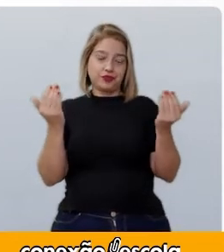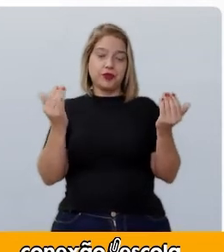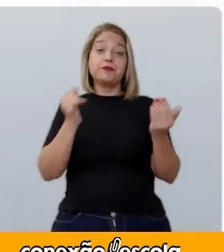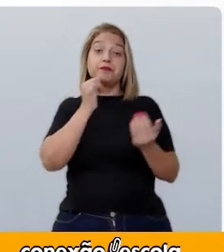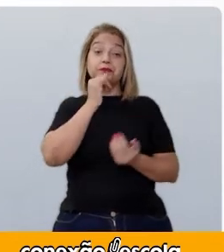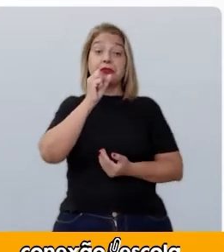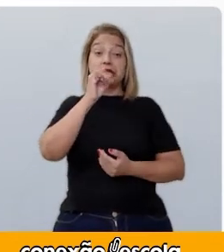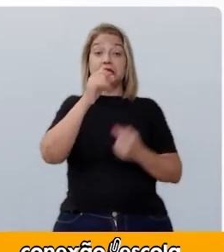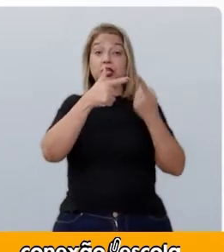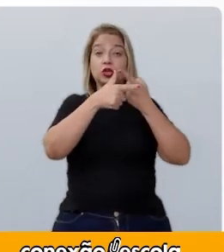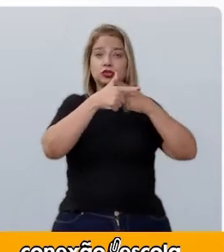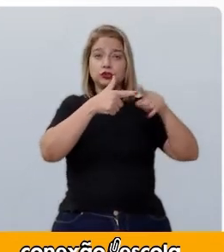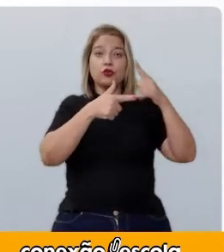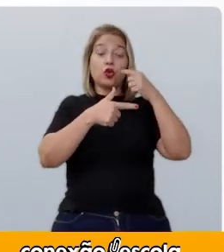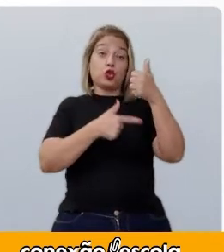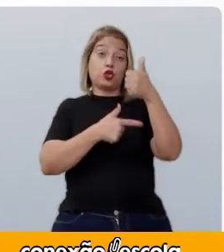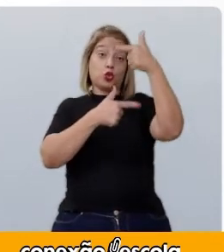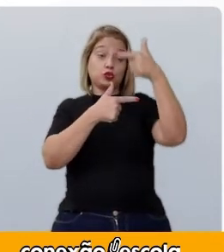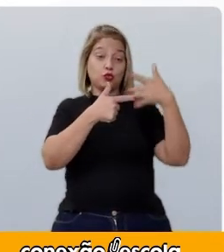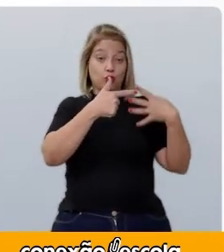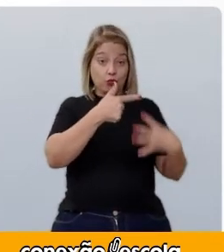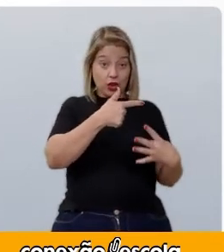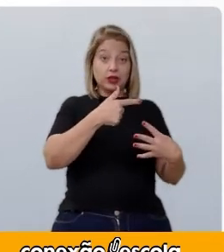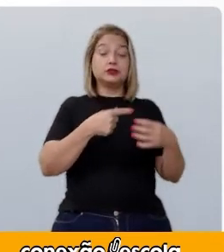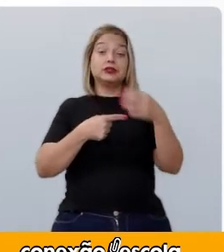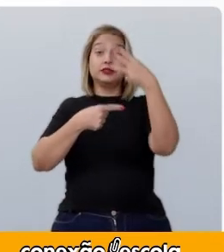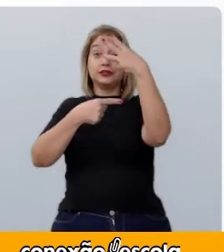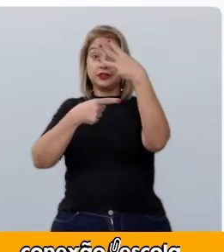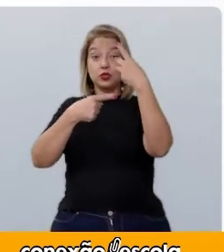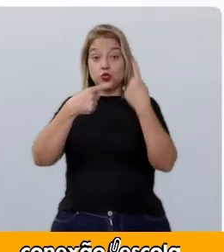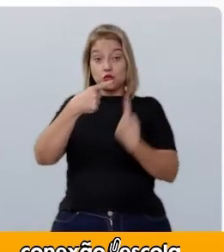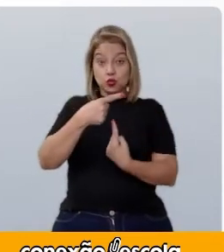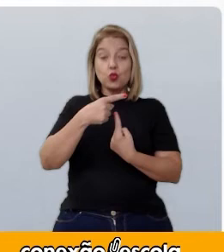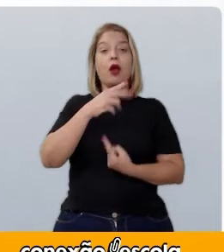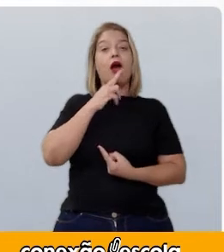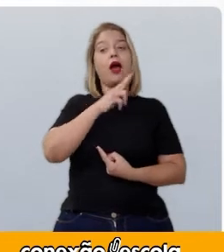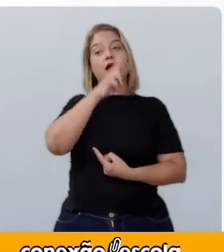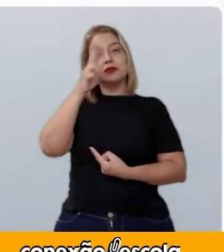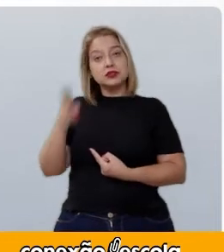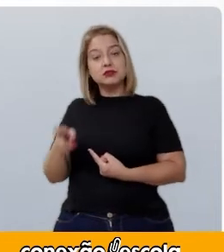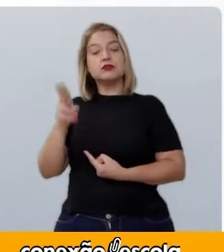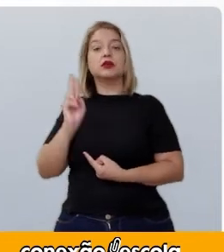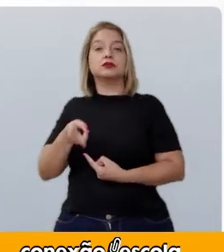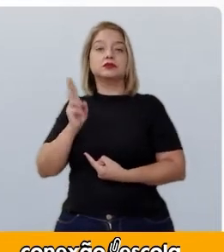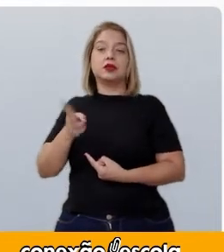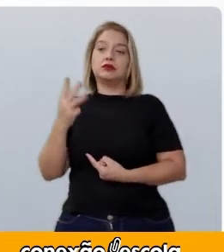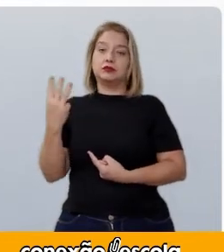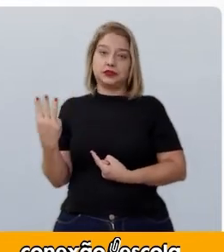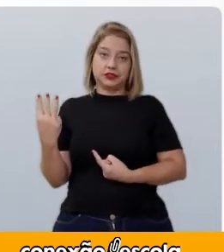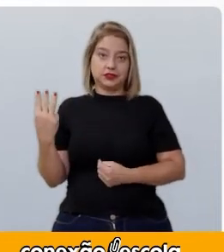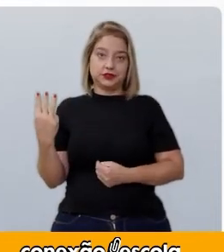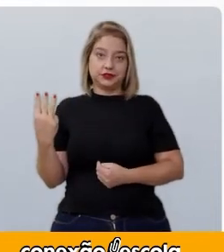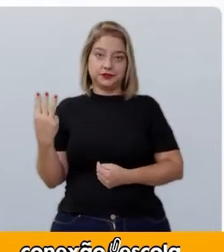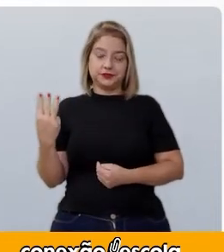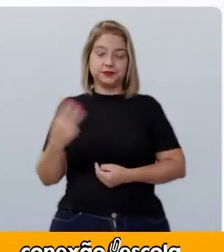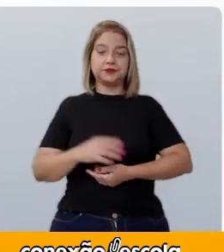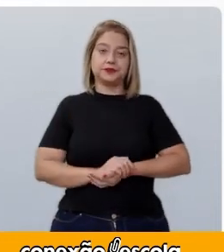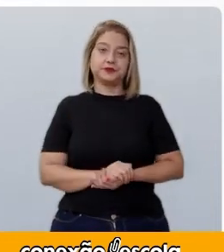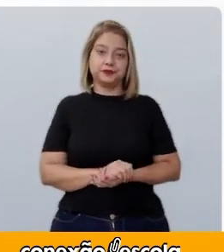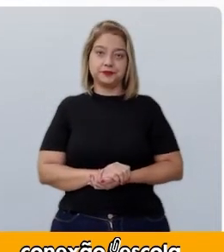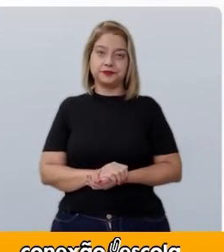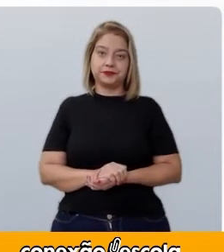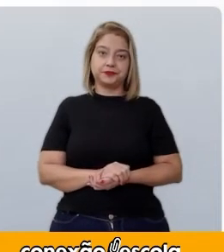pois se eu dividir 12 por 4 e 3 por 1, eu vou ter a constante de proporcionalidade 3.